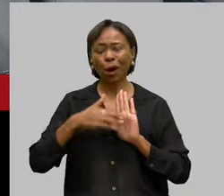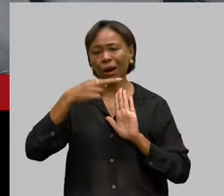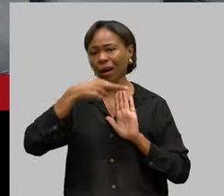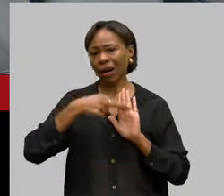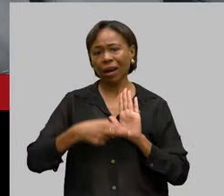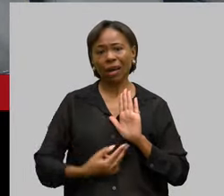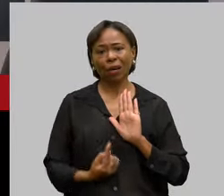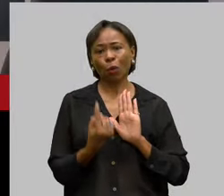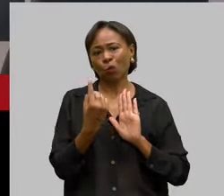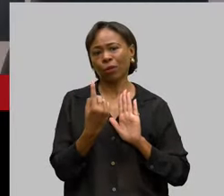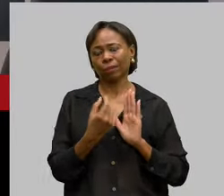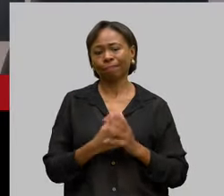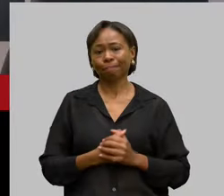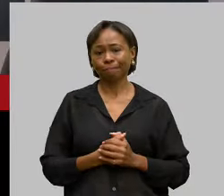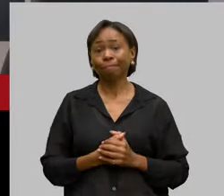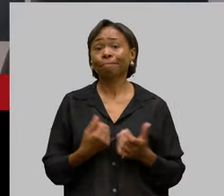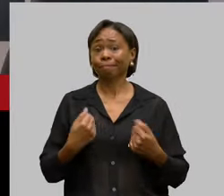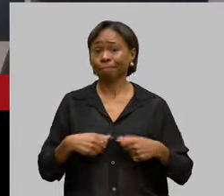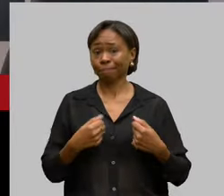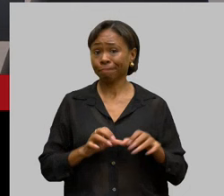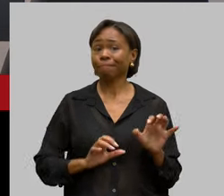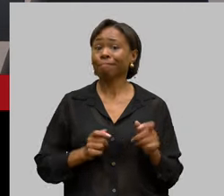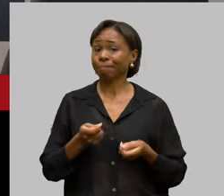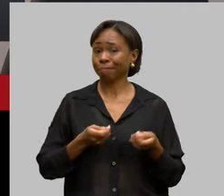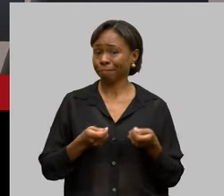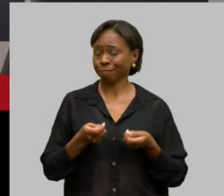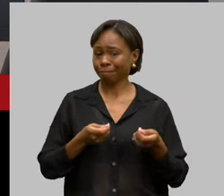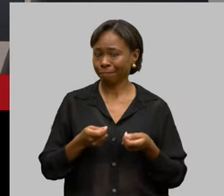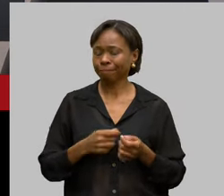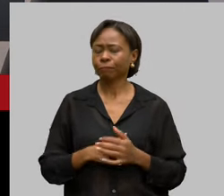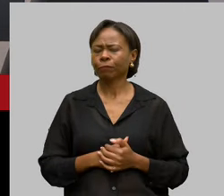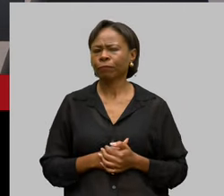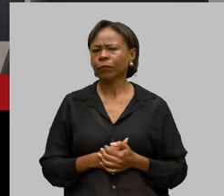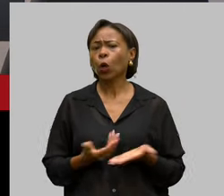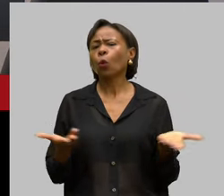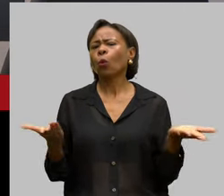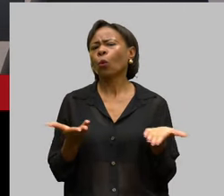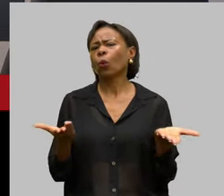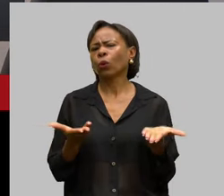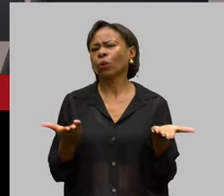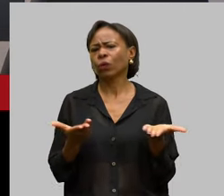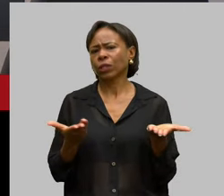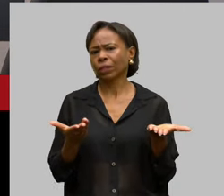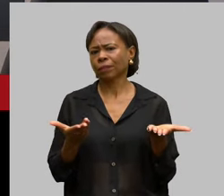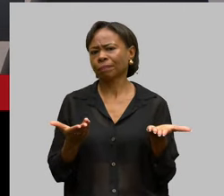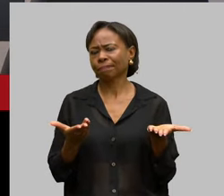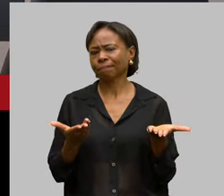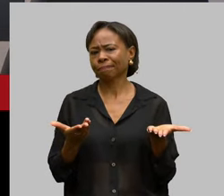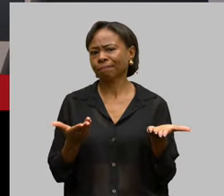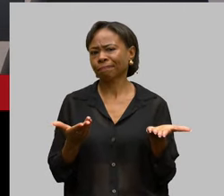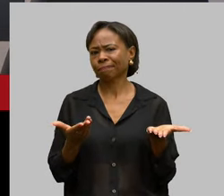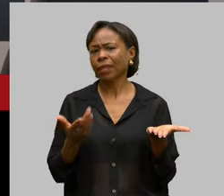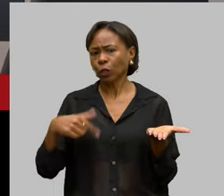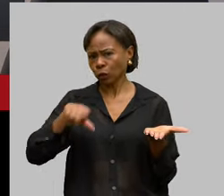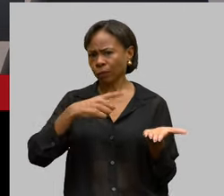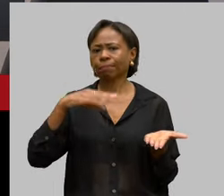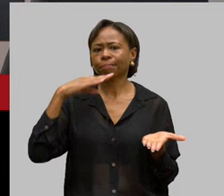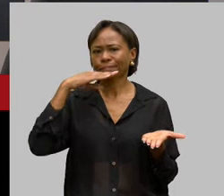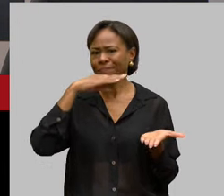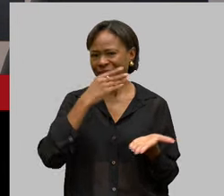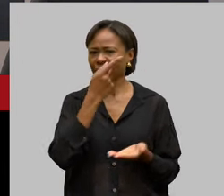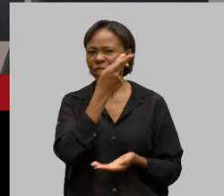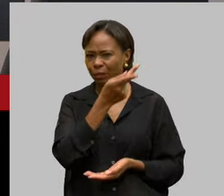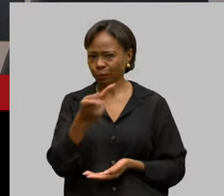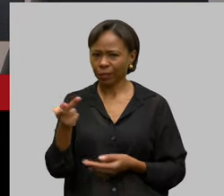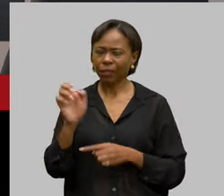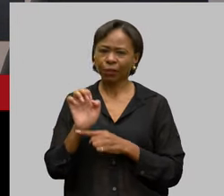esse e o desafio que nós temos então voltando ao nosso presente aquele presente que a gente percebe pelo menos nas visitas que a gente faz nos